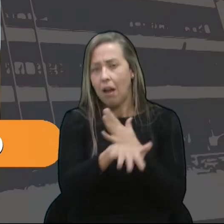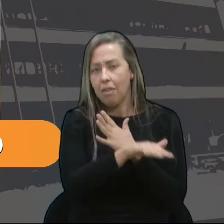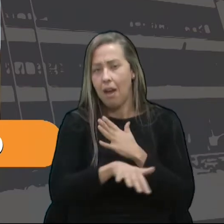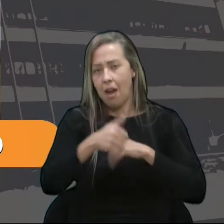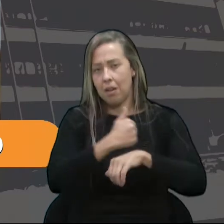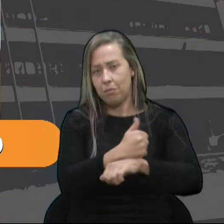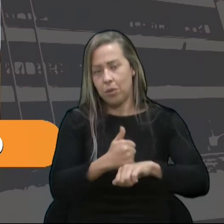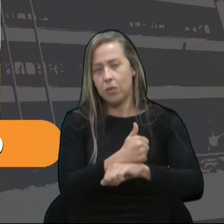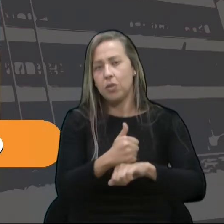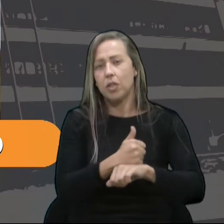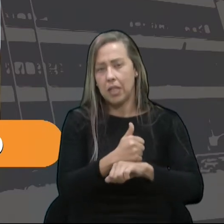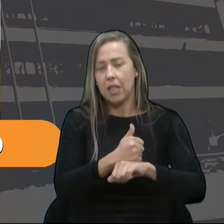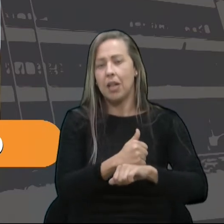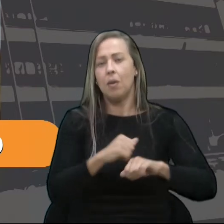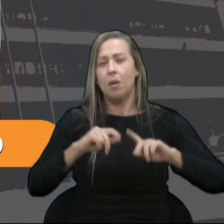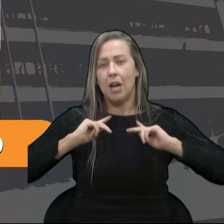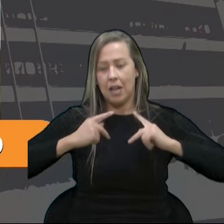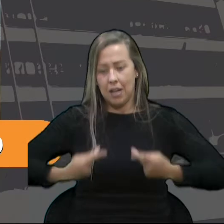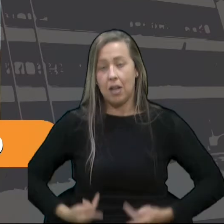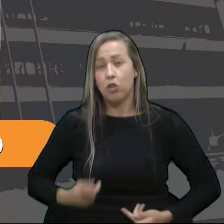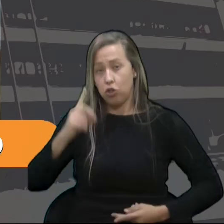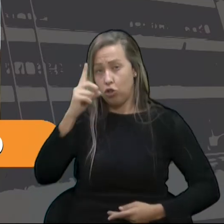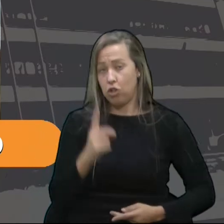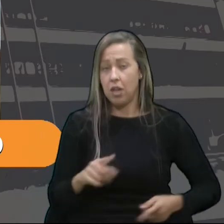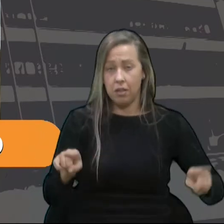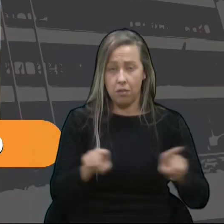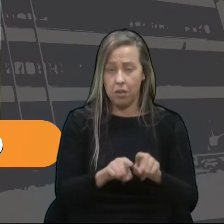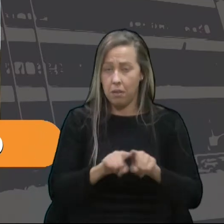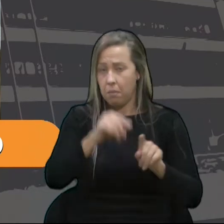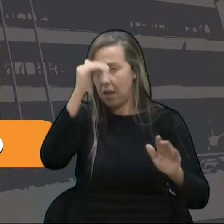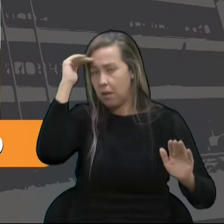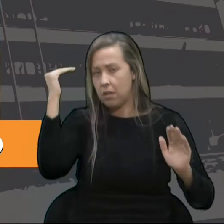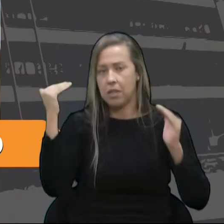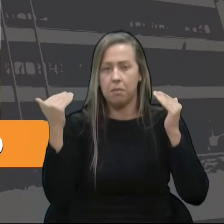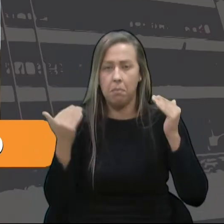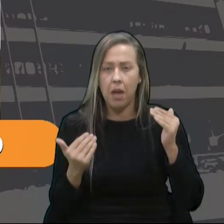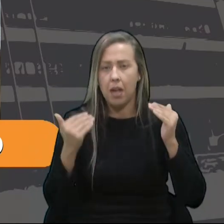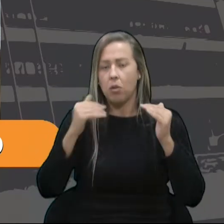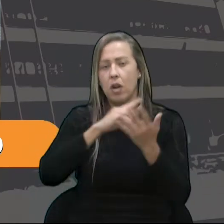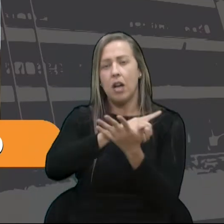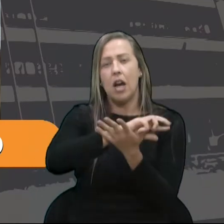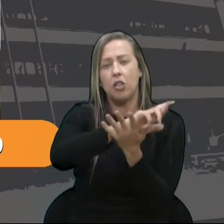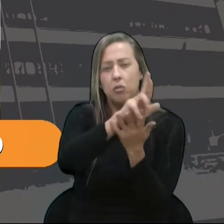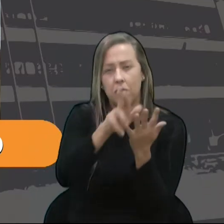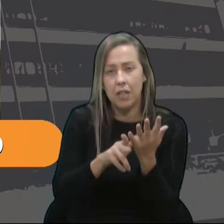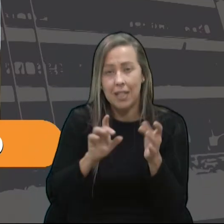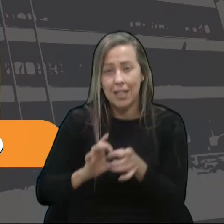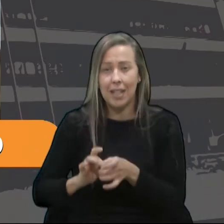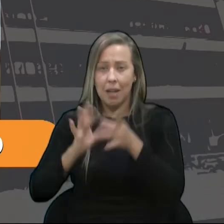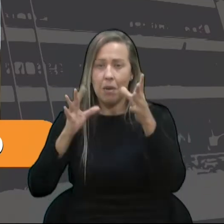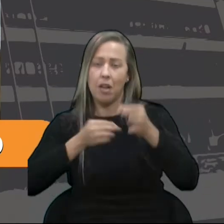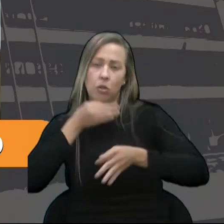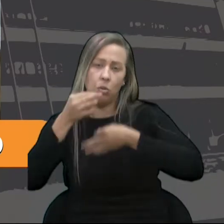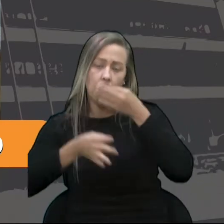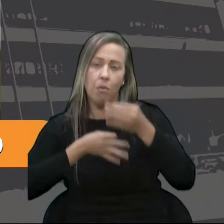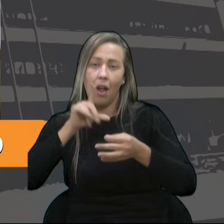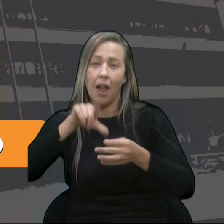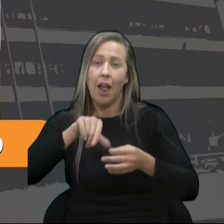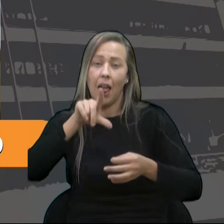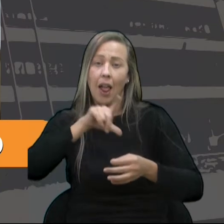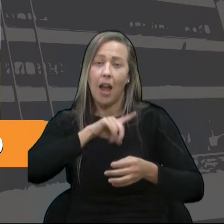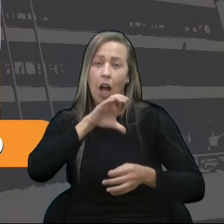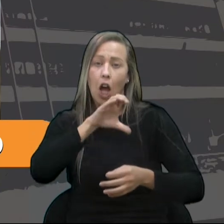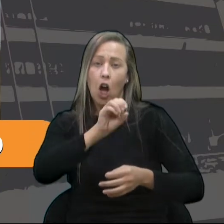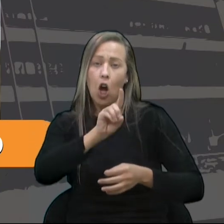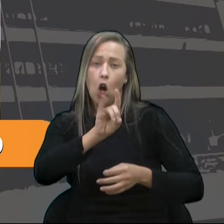estão ligadas a direitos humanos, né, ao respeito, à diversidade, à liberdade, está tudo lá no nosso código de ética. A